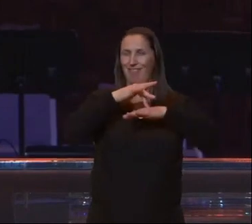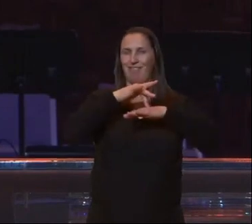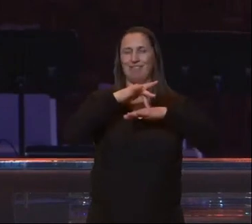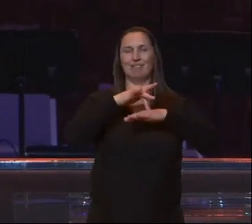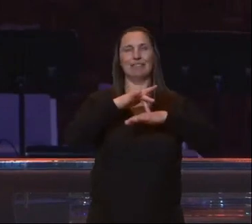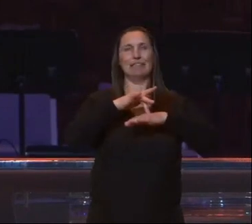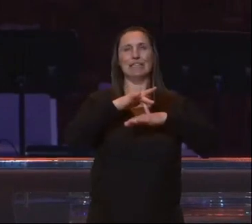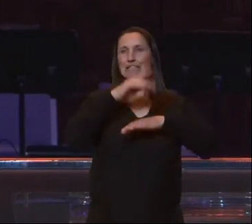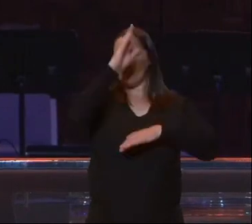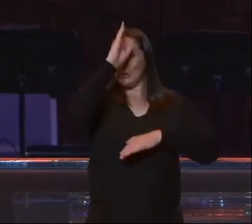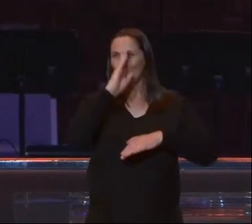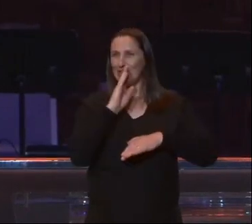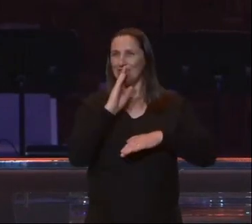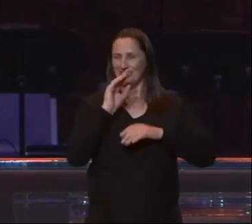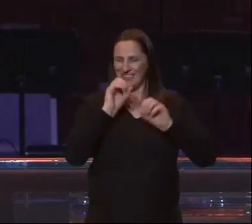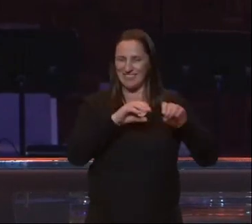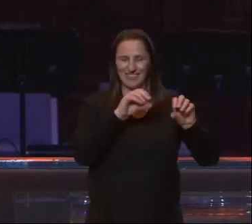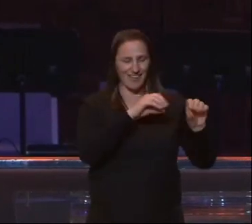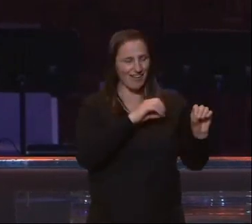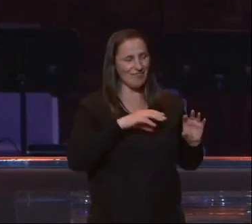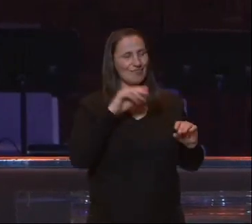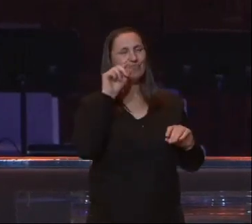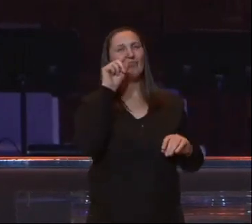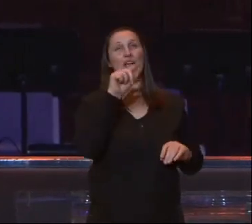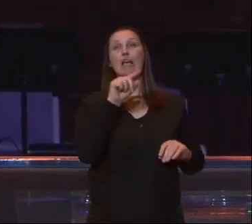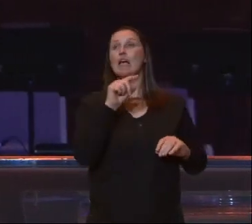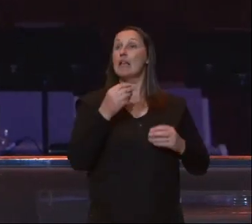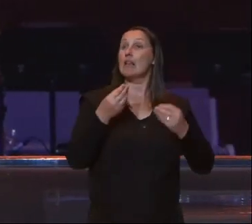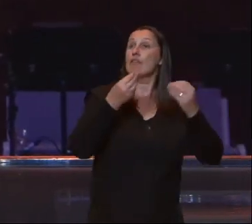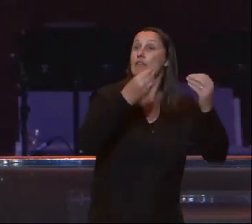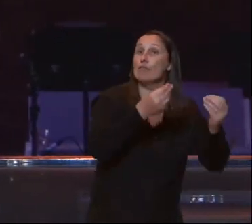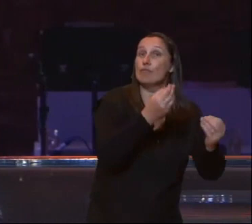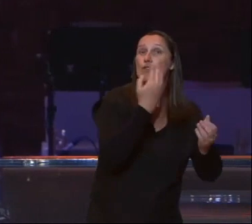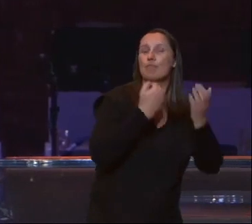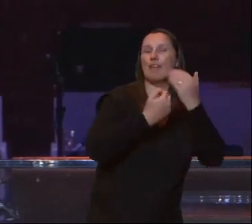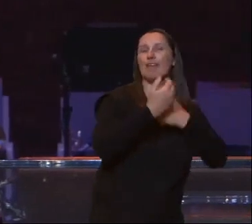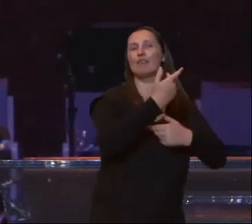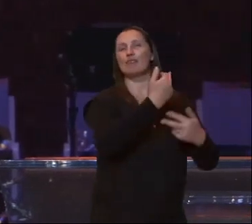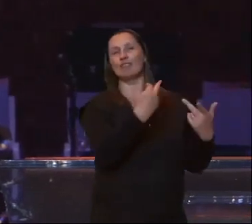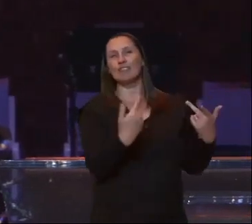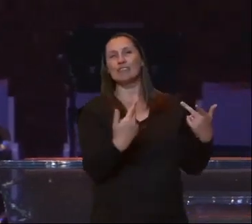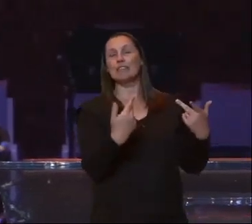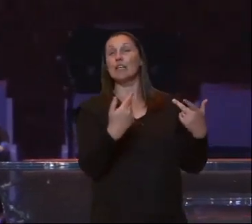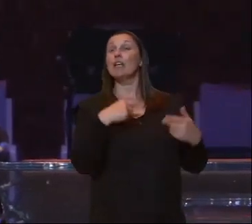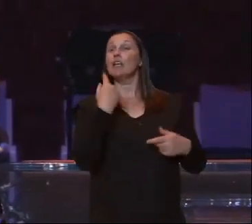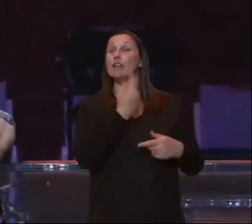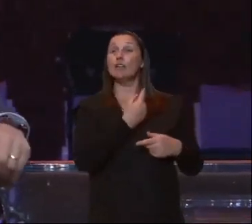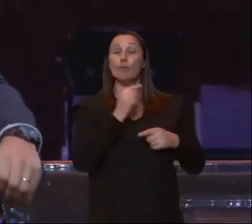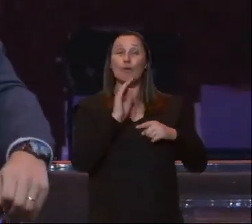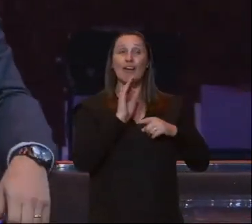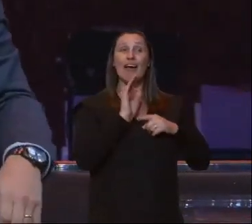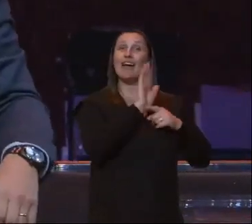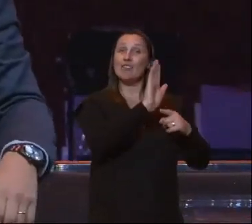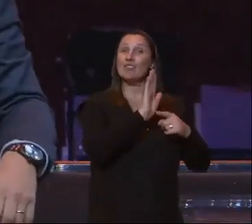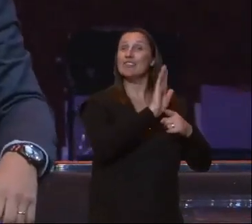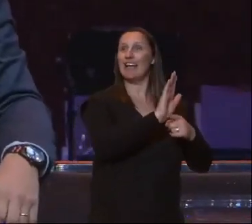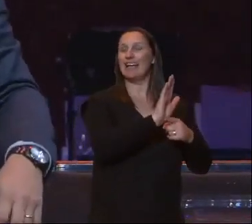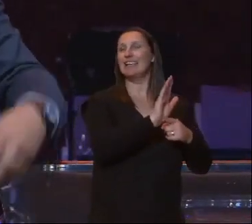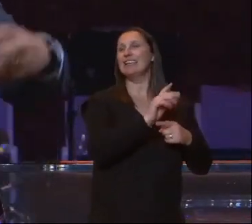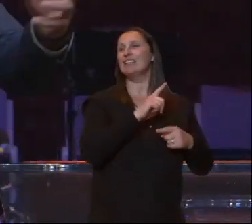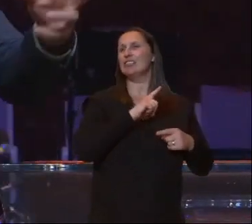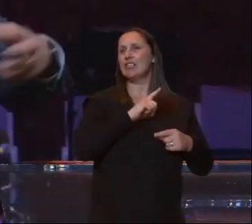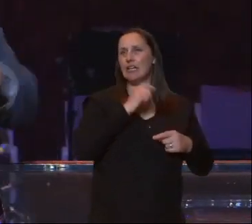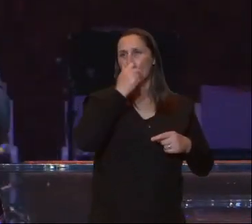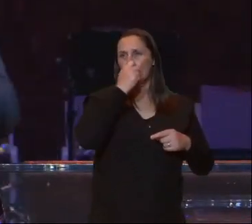crianças de graça, levavam alimento, recurso, e um dia a gente foi distribuir ali, porque tinha tido uma enchente,